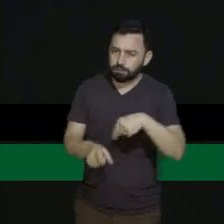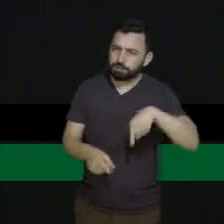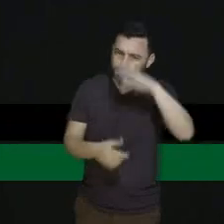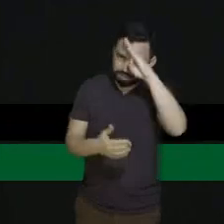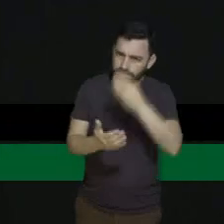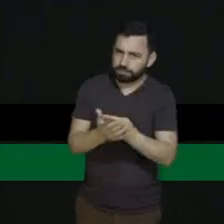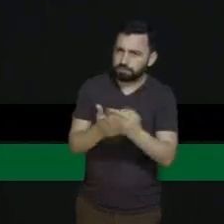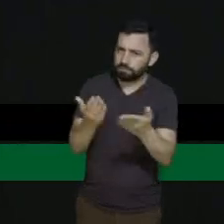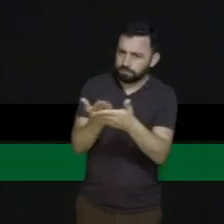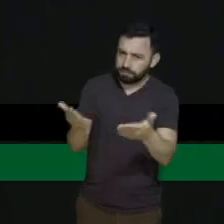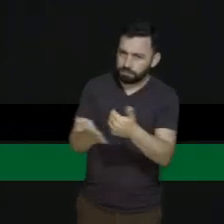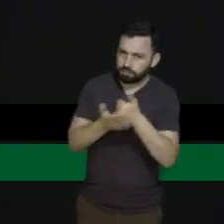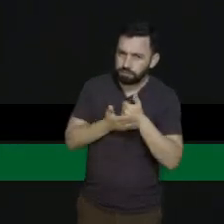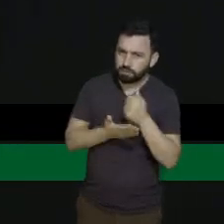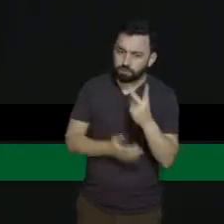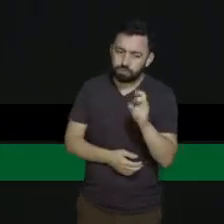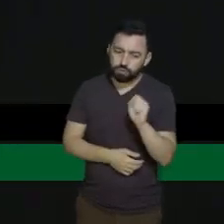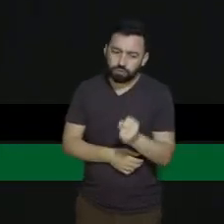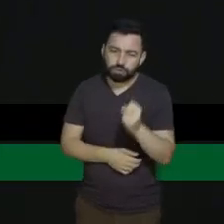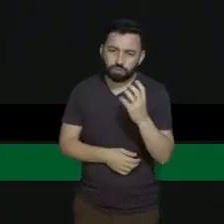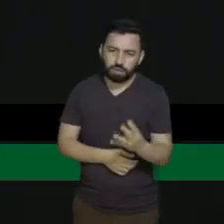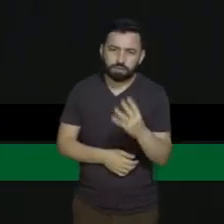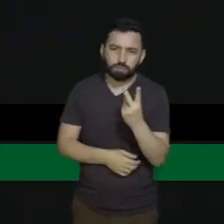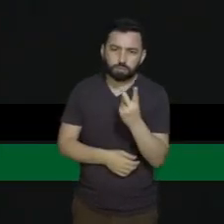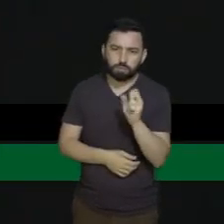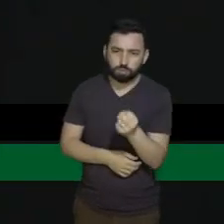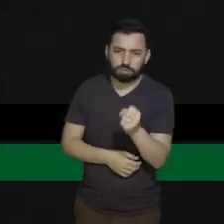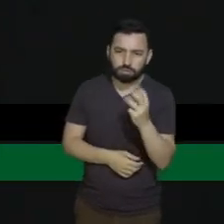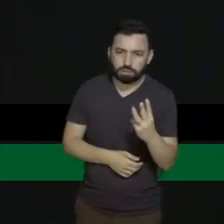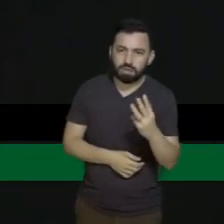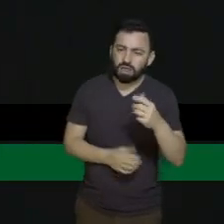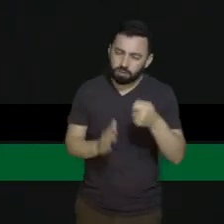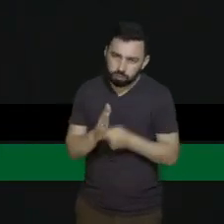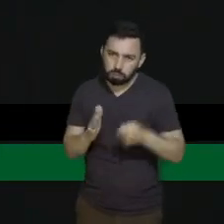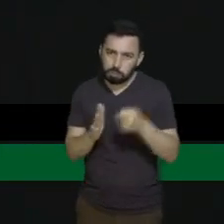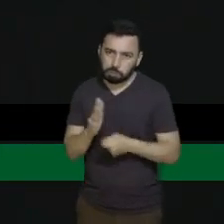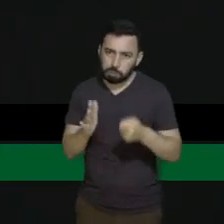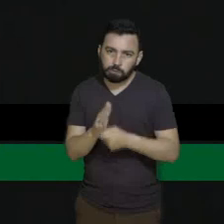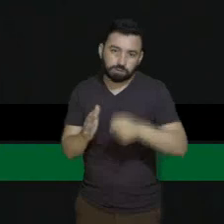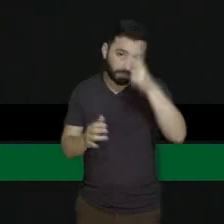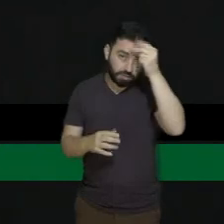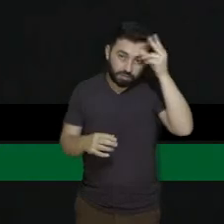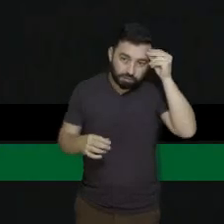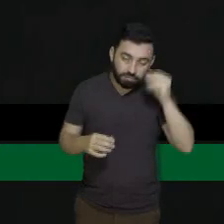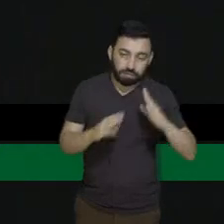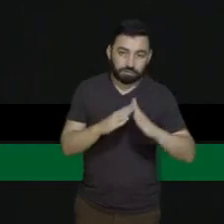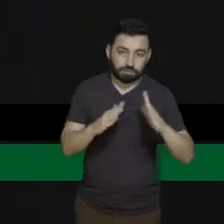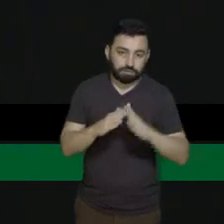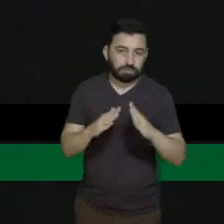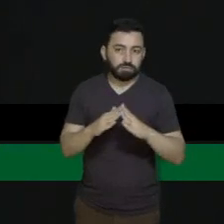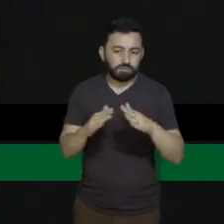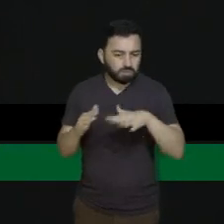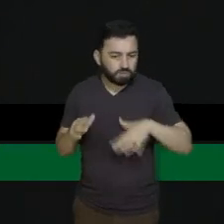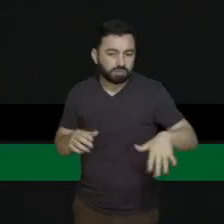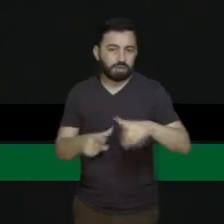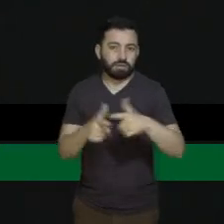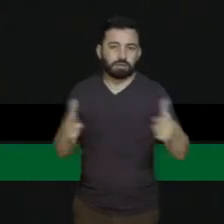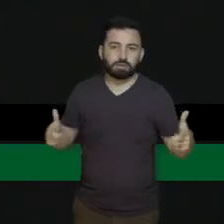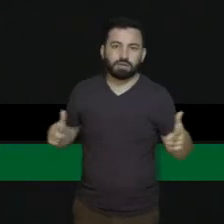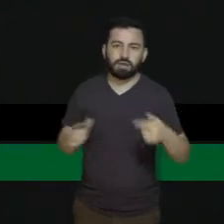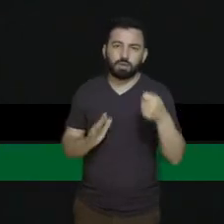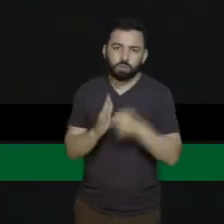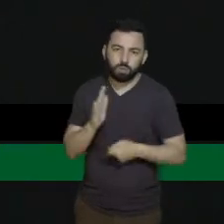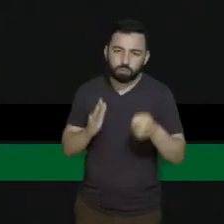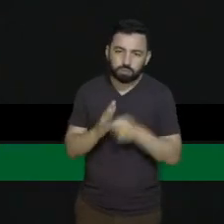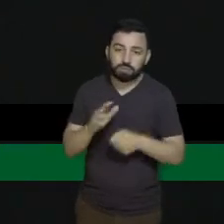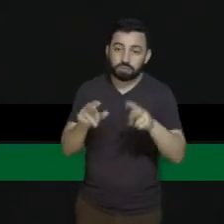conosco, 284, 283, que é a luta dos prefeitos de uma grande região, que é a luta pelo